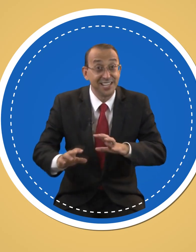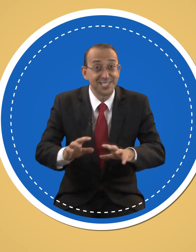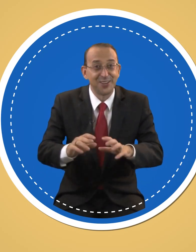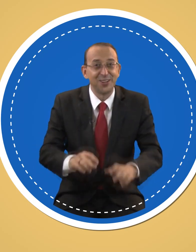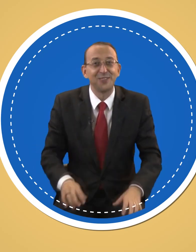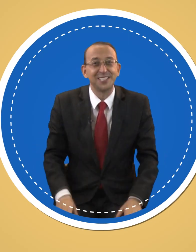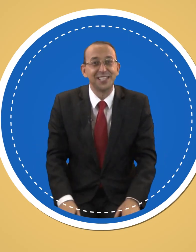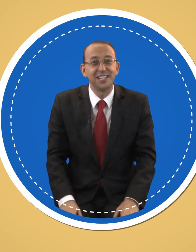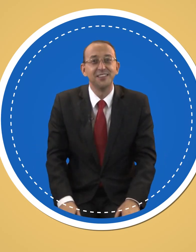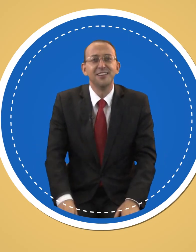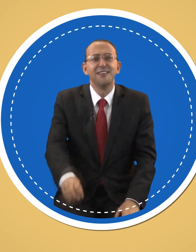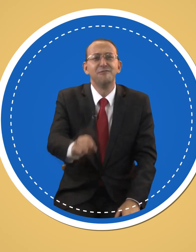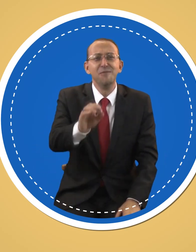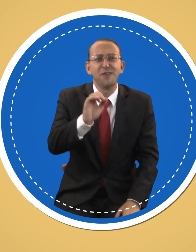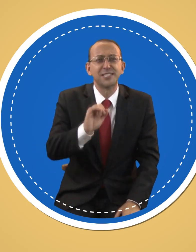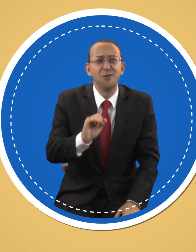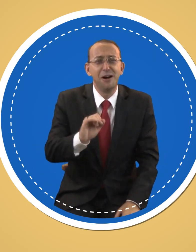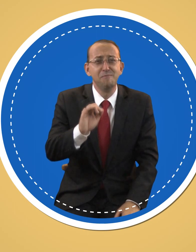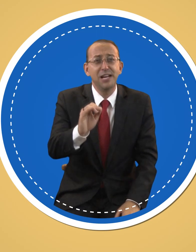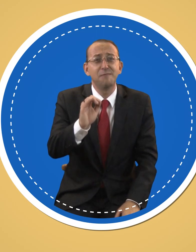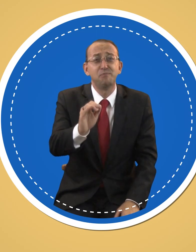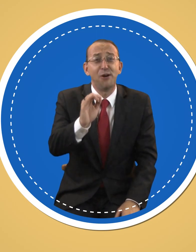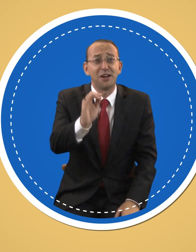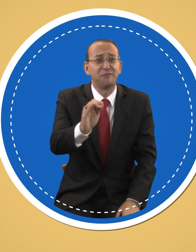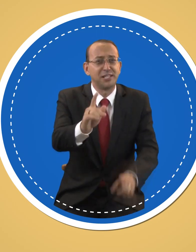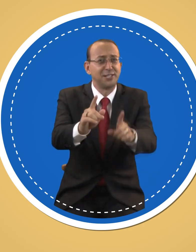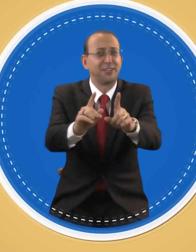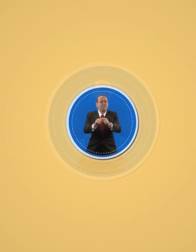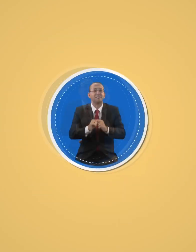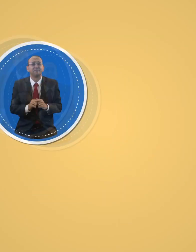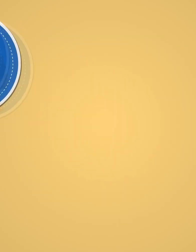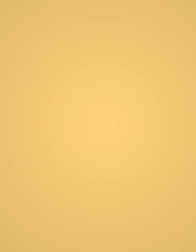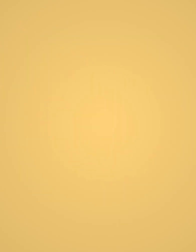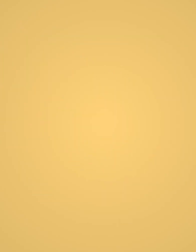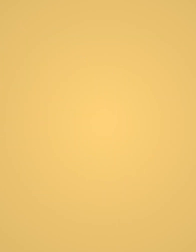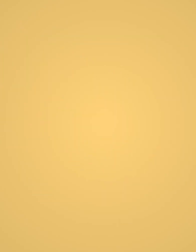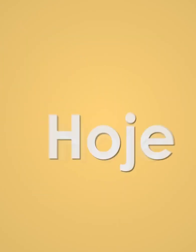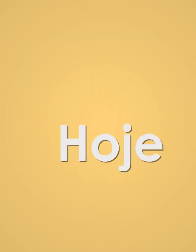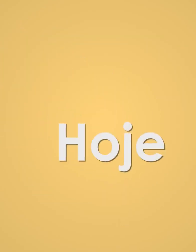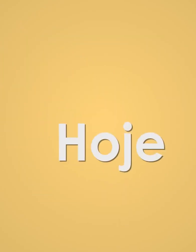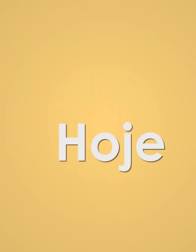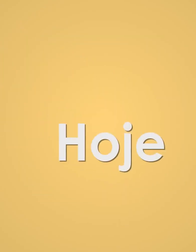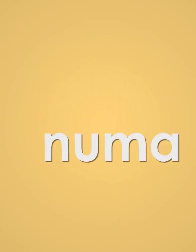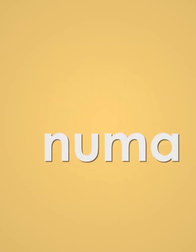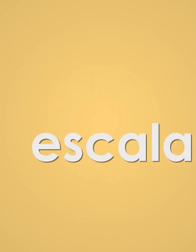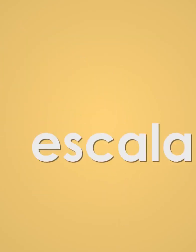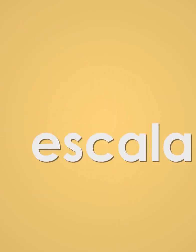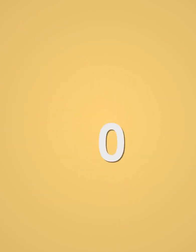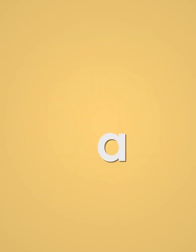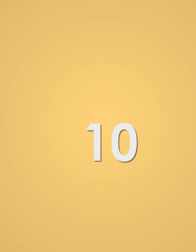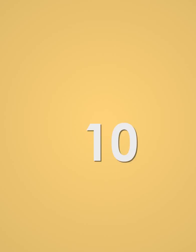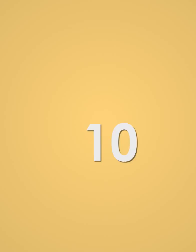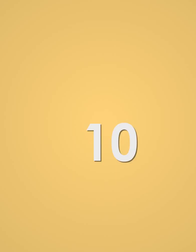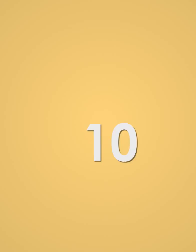esquentar seu grau de felicidade vamos fazer uma mega power reflexão quer ver hoje numa escala